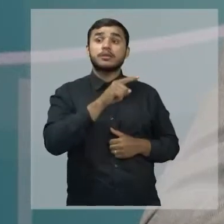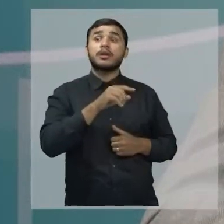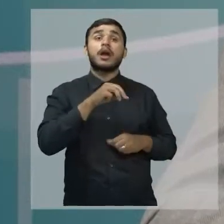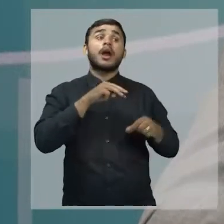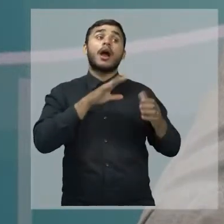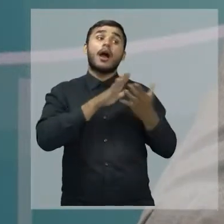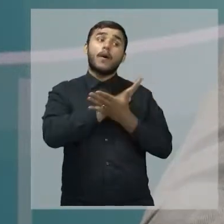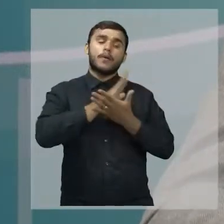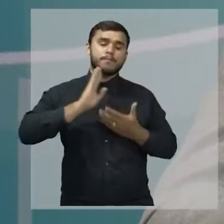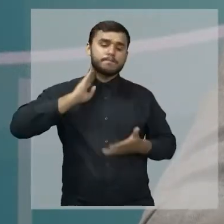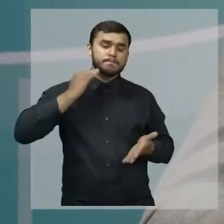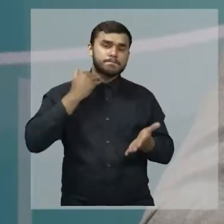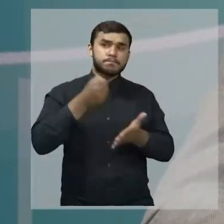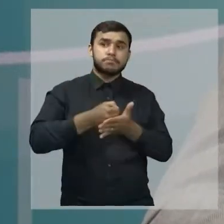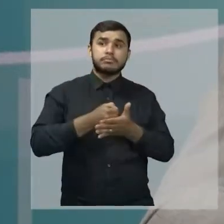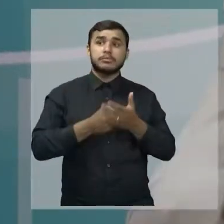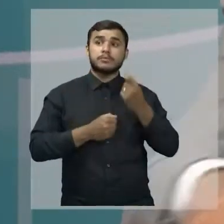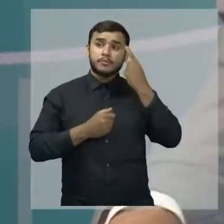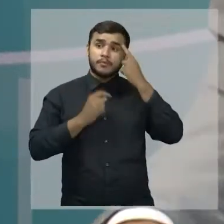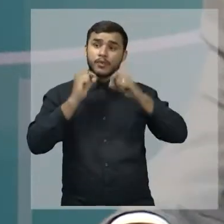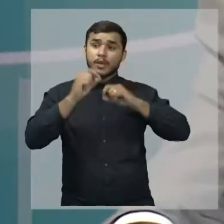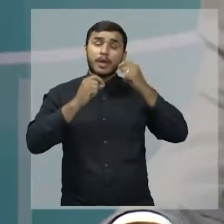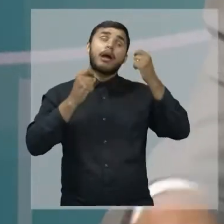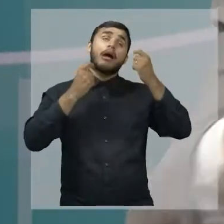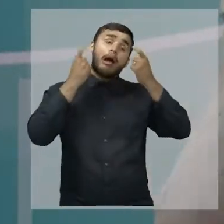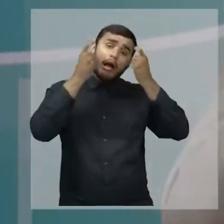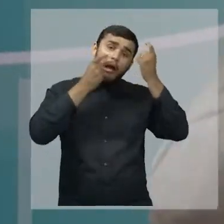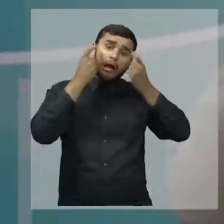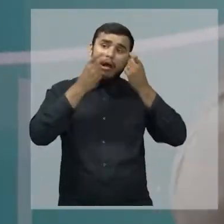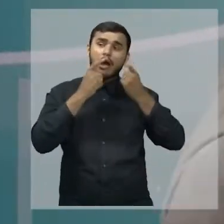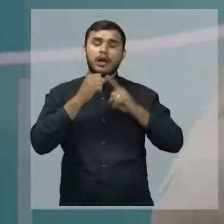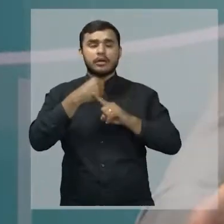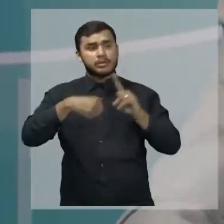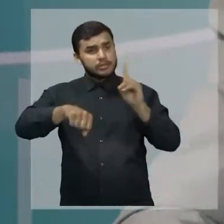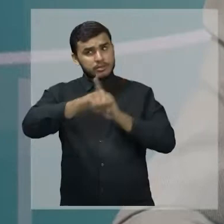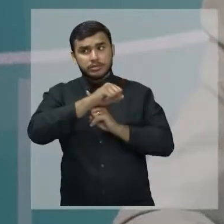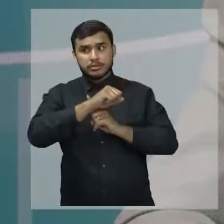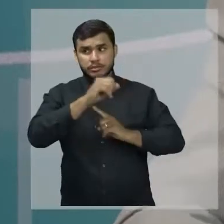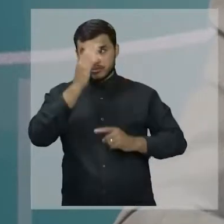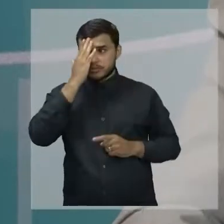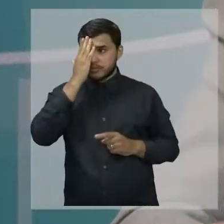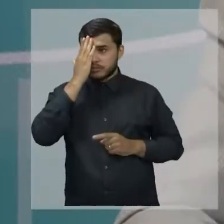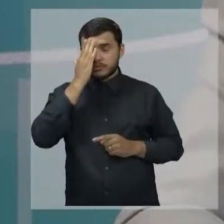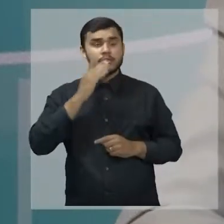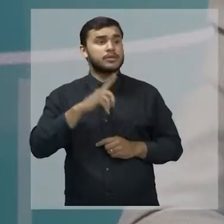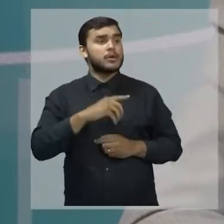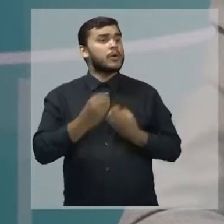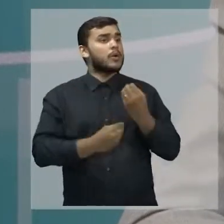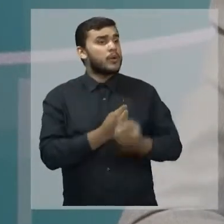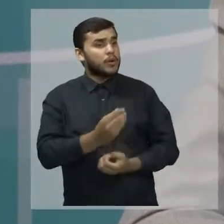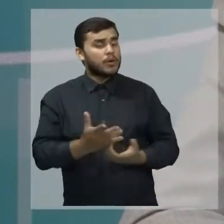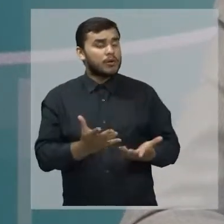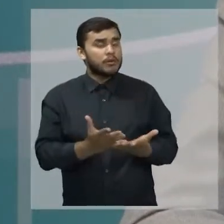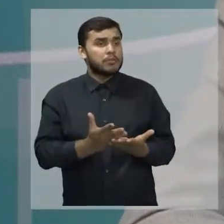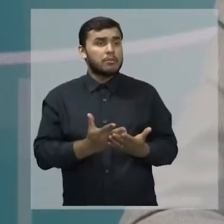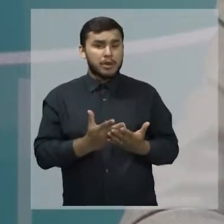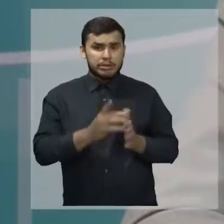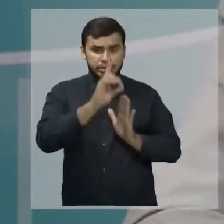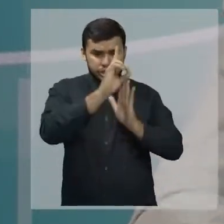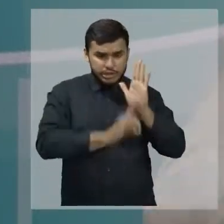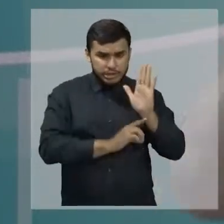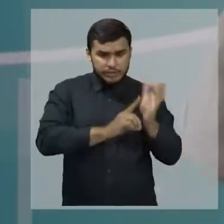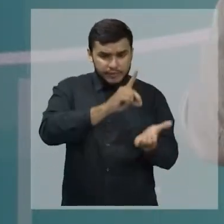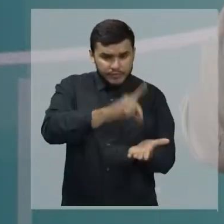uma preocupação mais com a sociedade, no sentido de como ele vai ficar perante a sociedade, do que a aplicação do direito. O